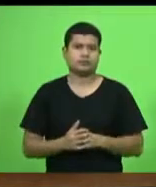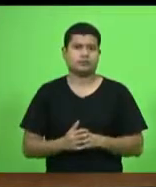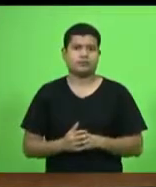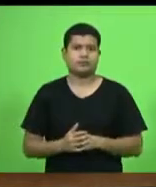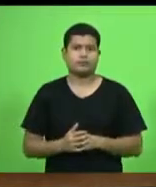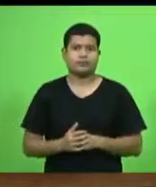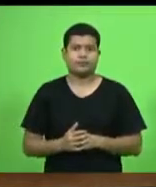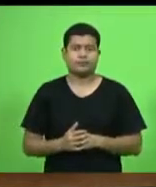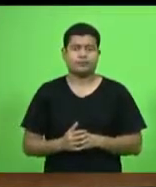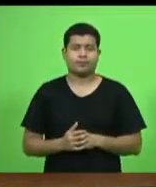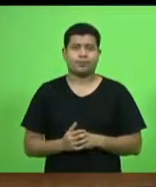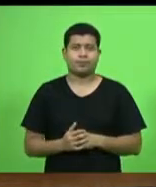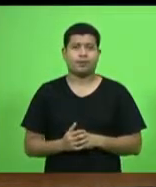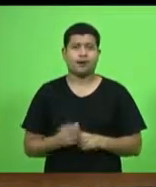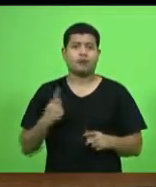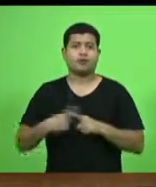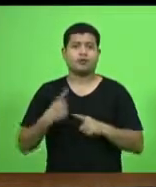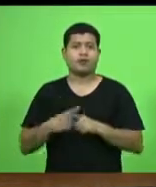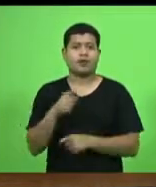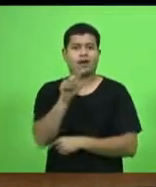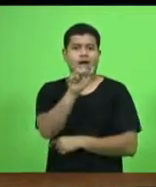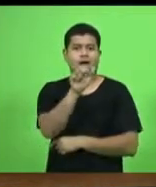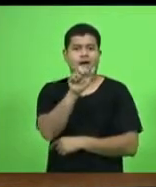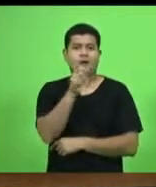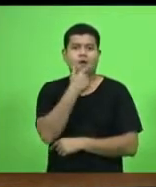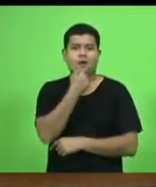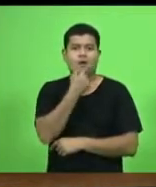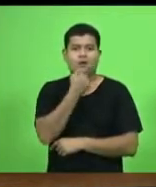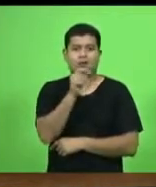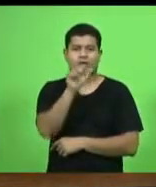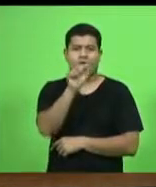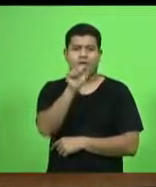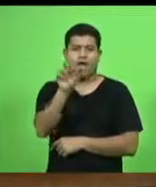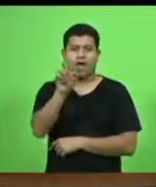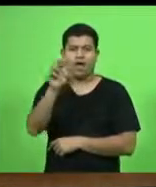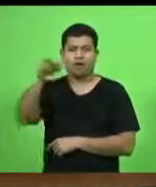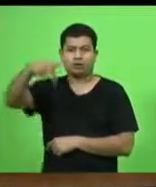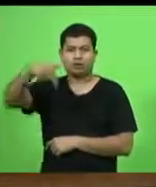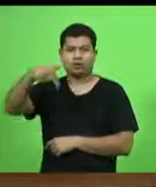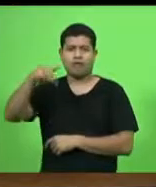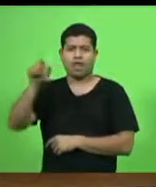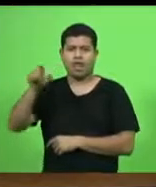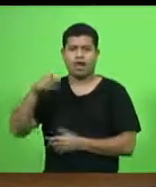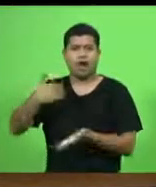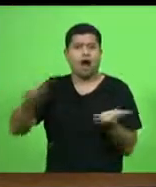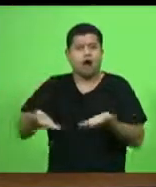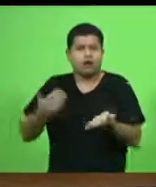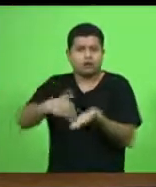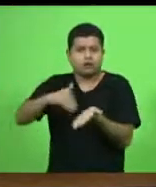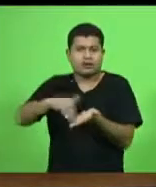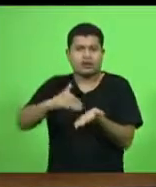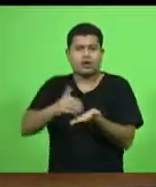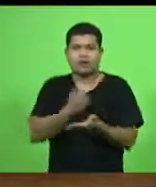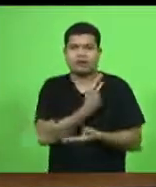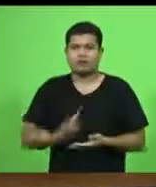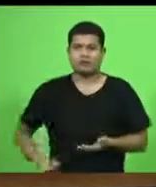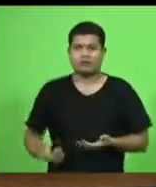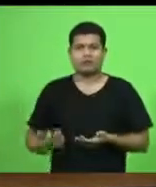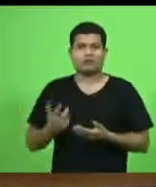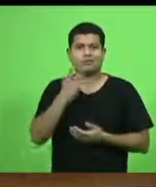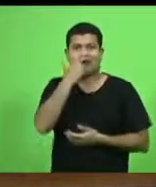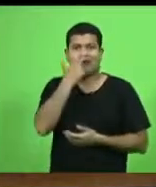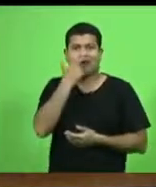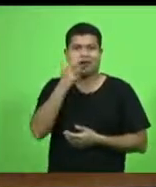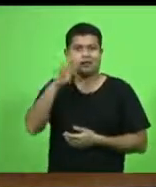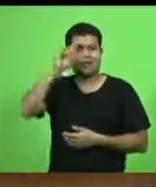Não é porque o Heron virou secretário do governo que a comunicação da Assembleia vai ser o